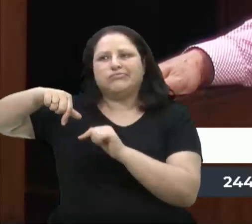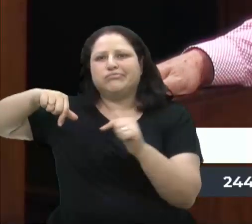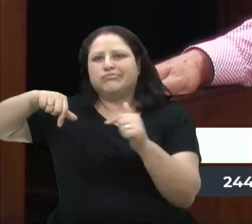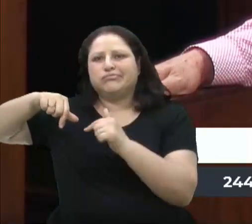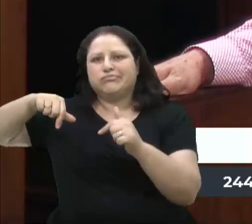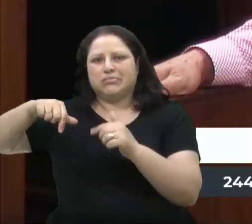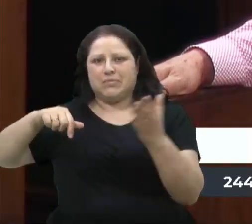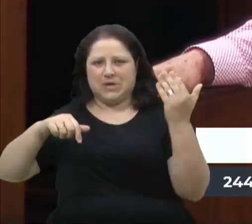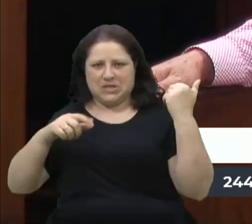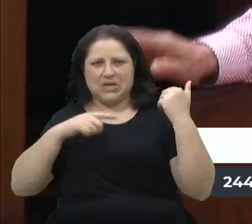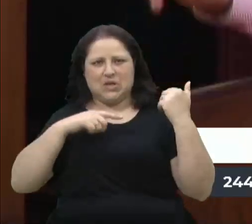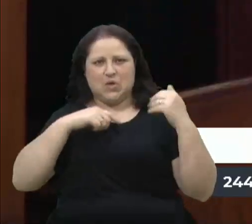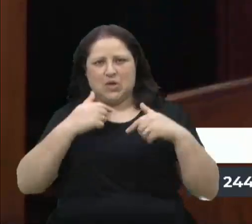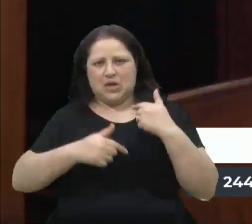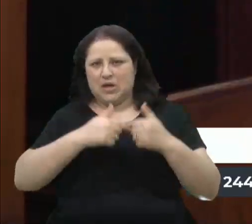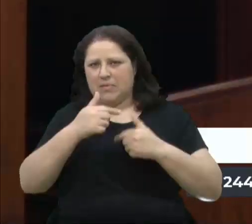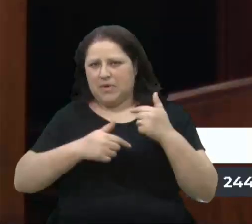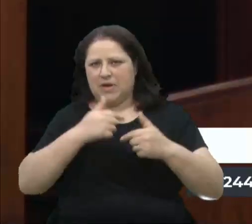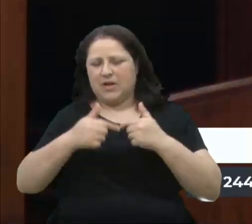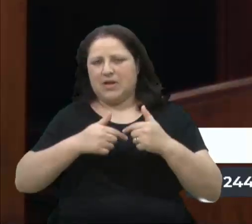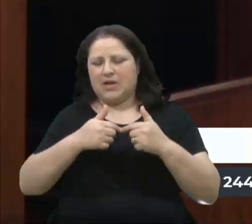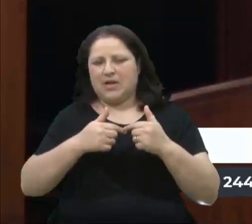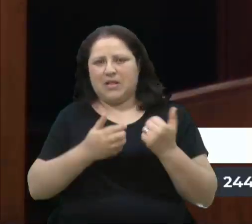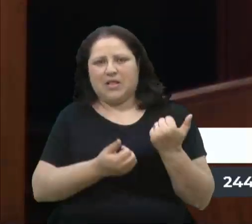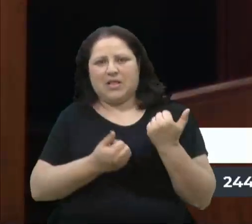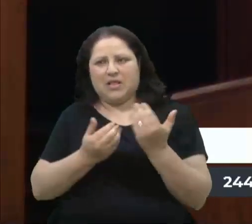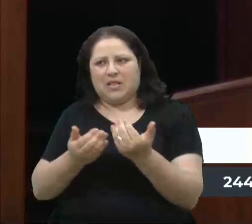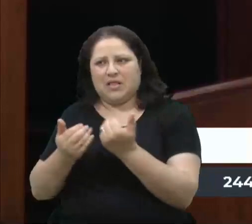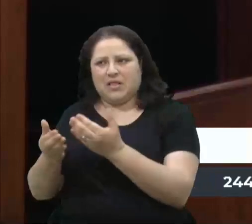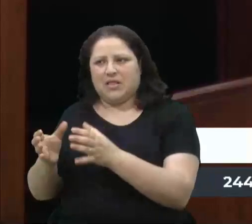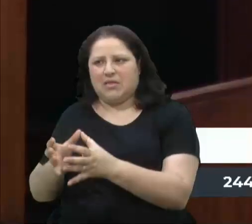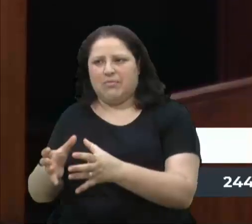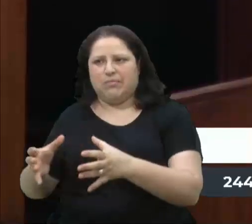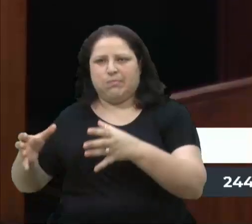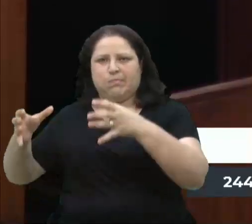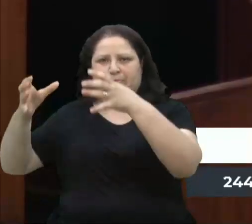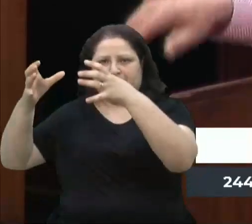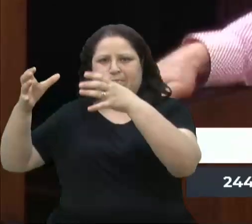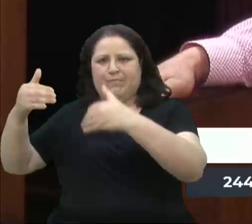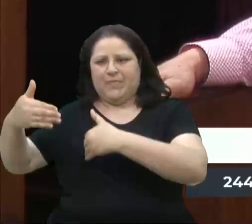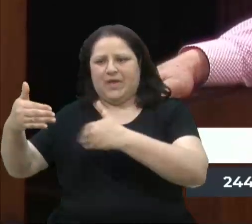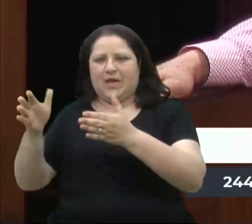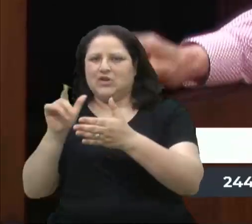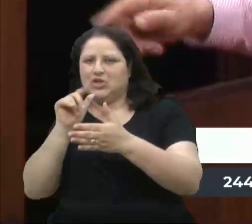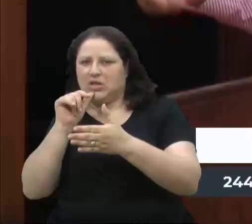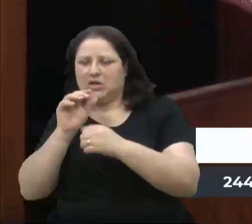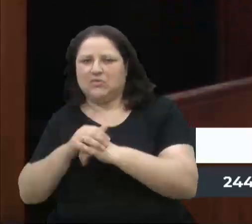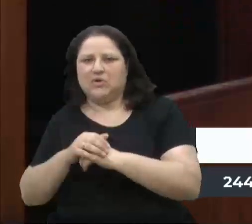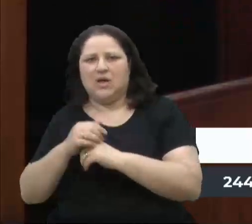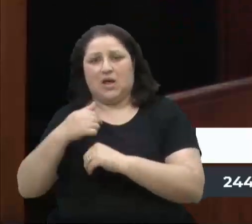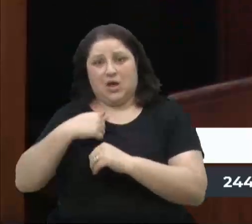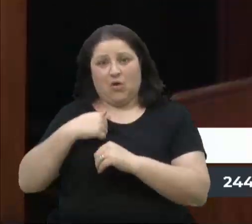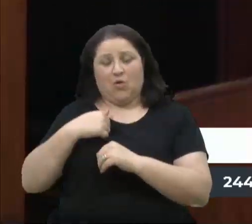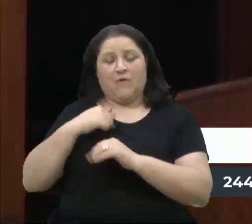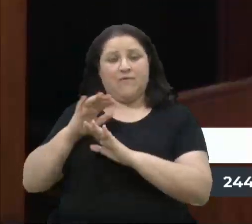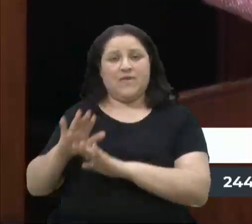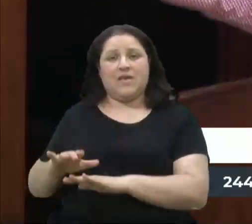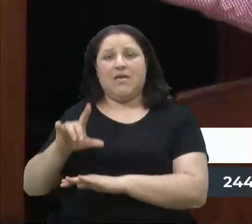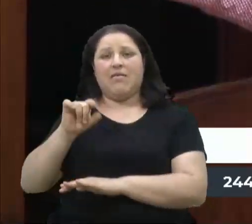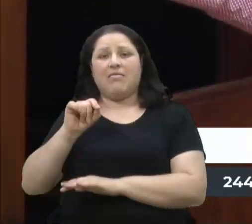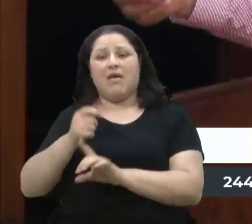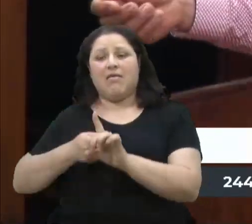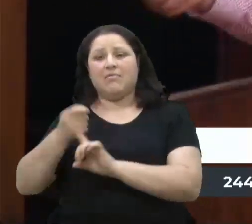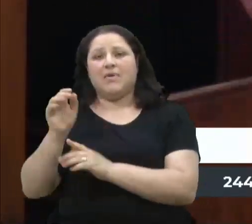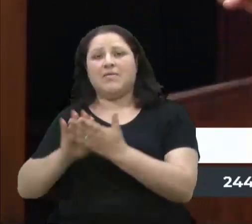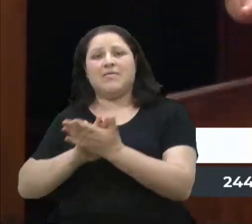eu fiquei 10 meses sem água lá na minha colônia. Levava para lá para as galinhas daqui de Bombona. Então imagine se isso se